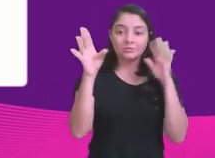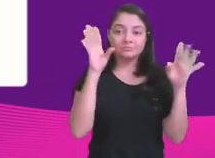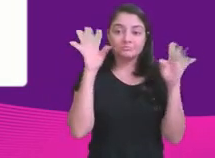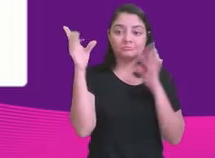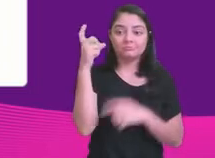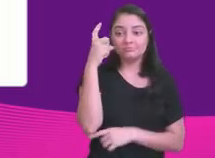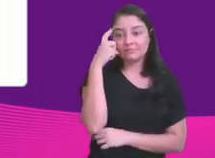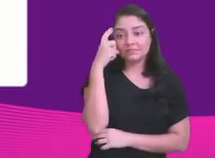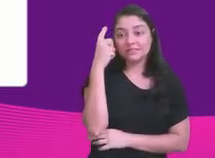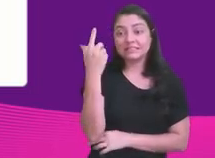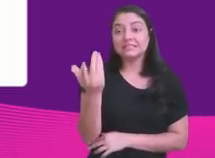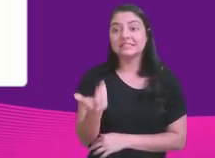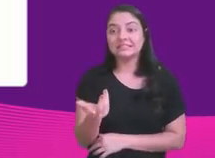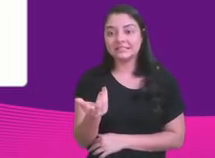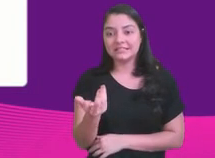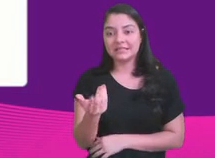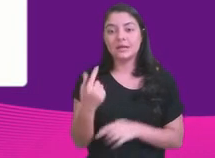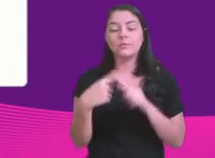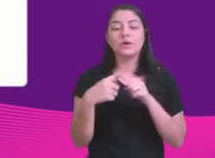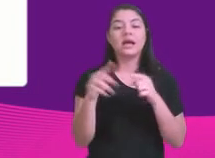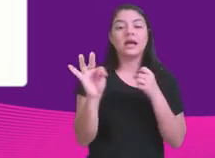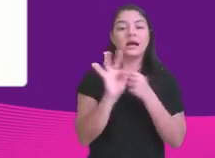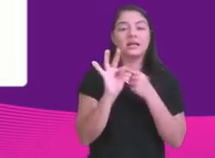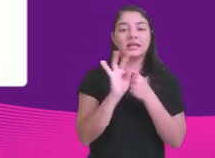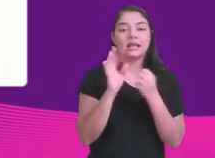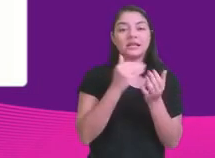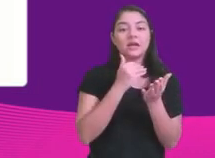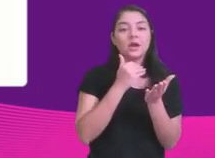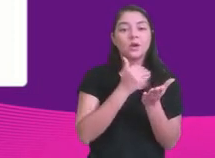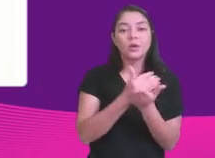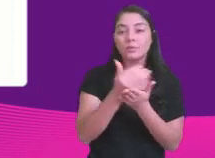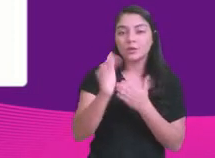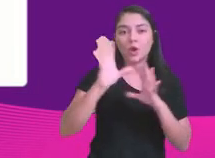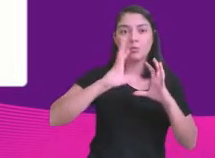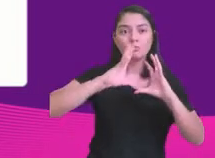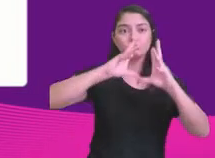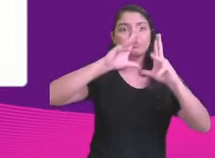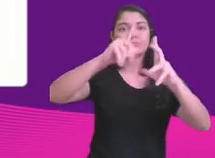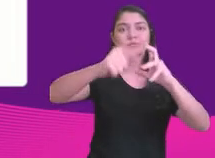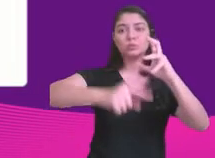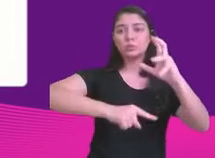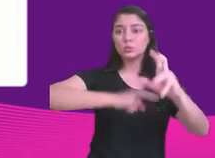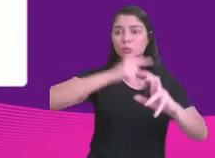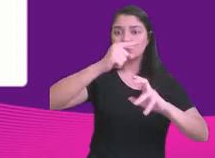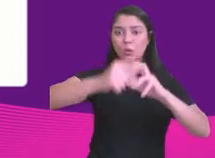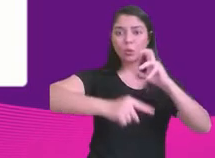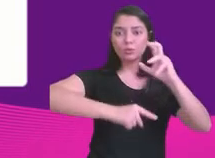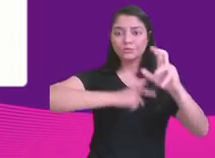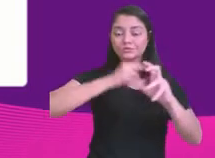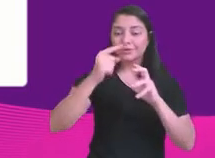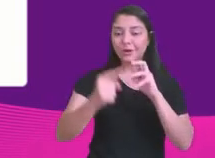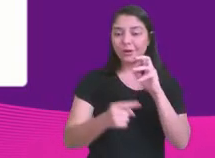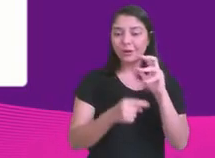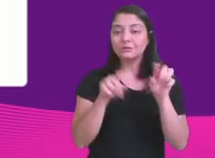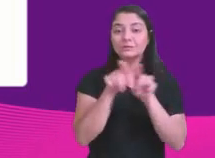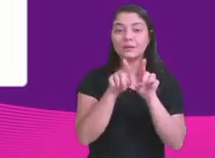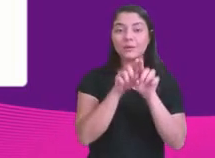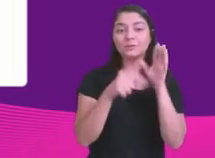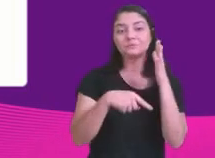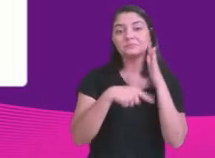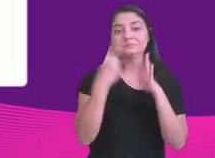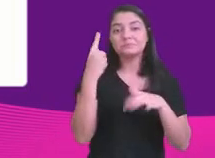Esta técnica começou a ganhar adeptos em todo o mundo. E os primeiros trabalhos